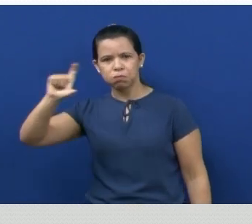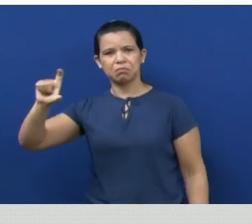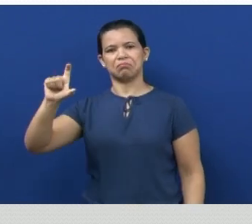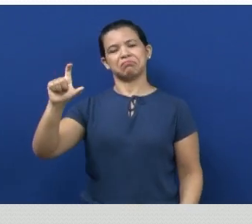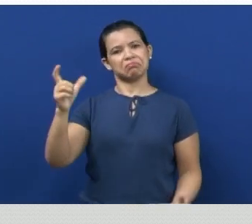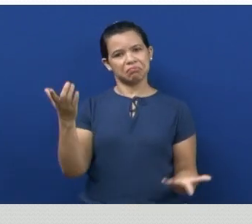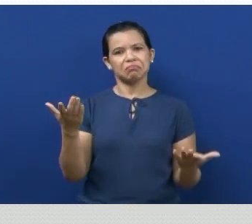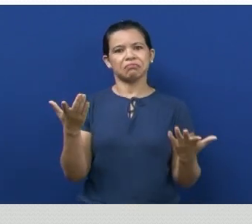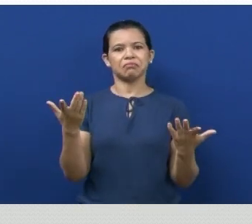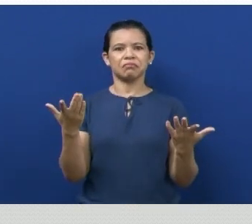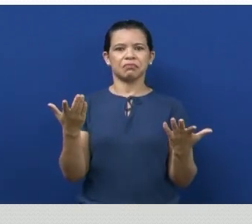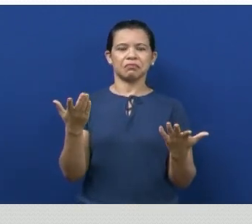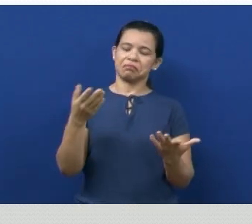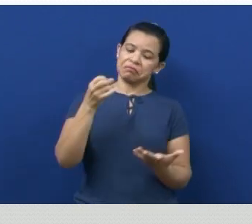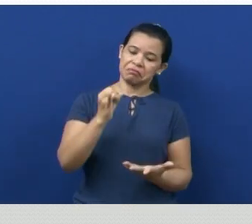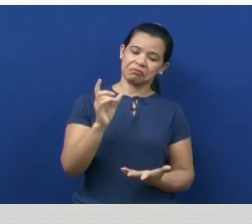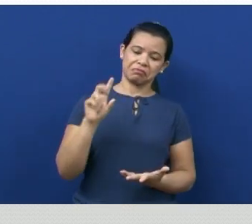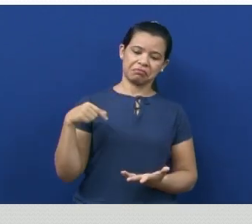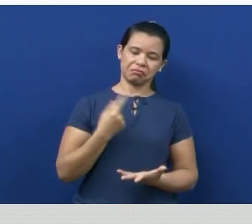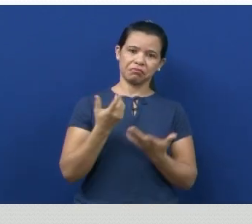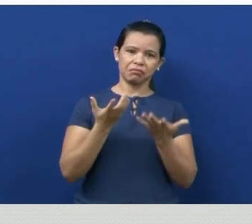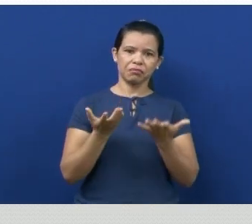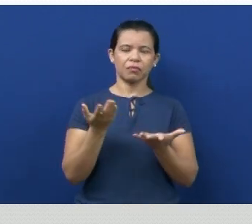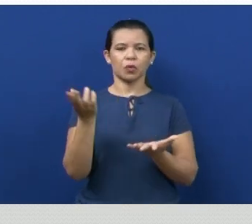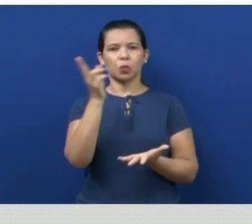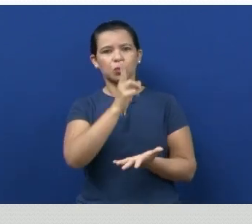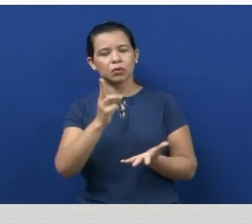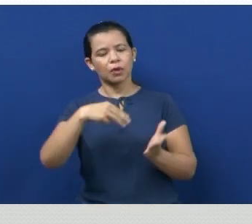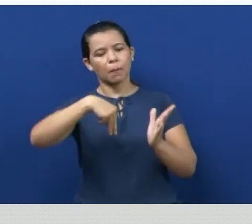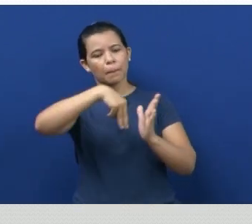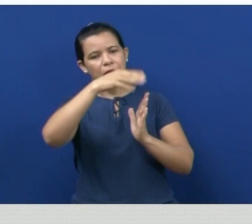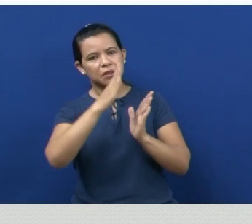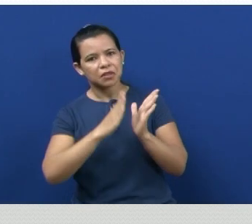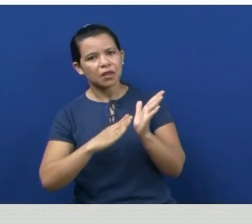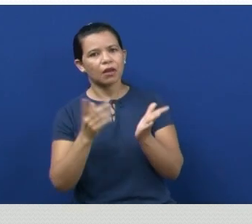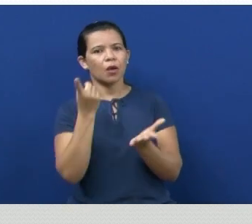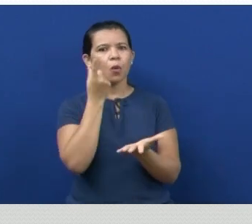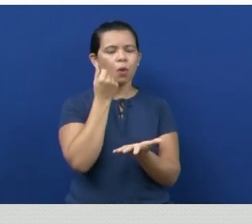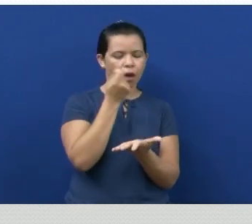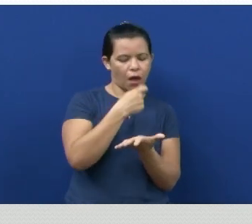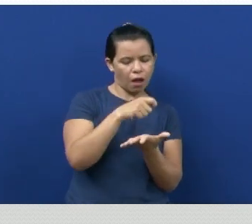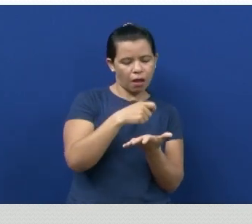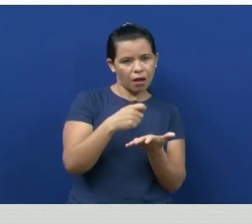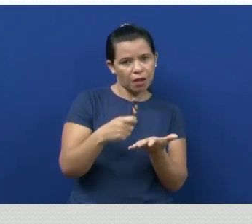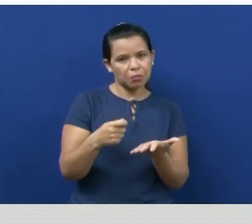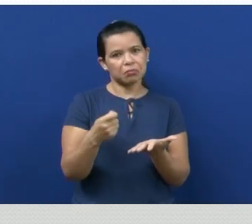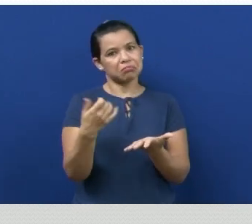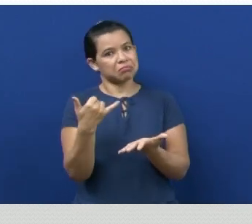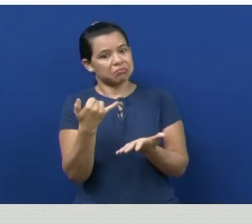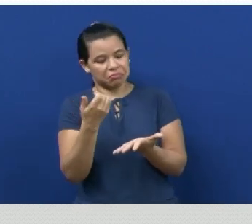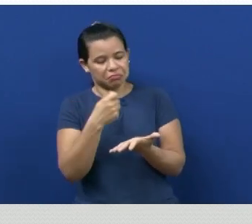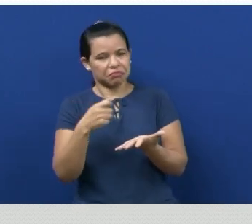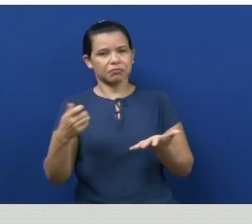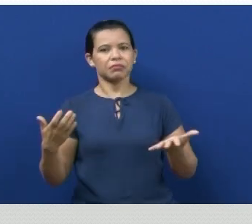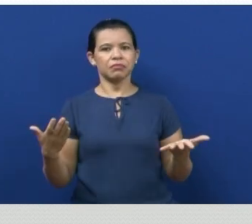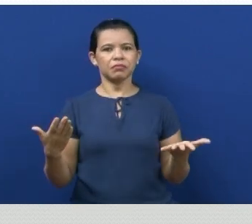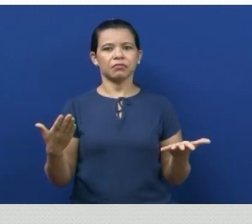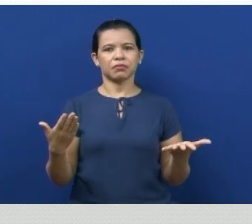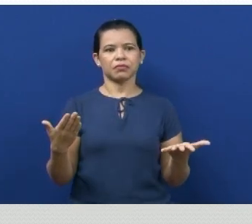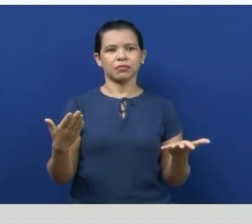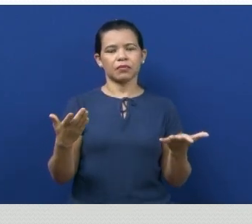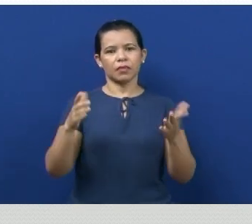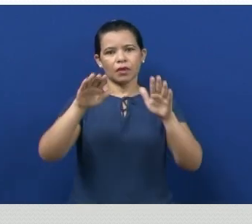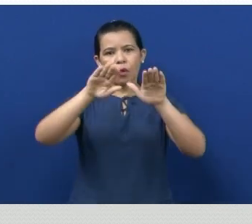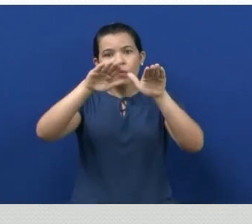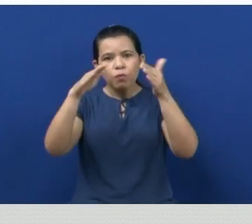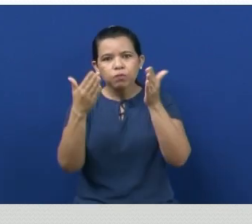que nós aplicarmos o pincel ou o lápis ou ainda a nossa caneta. As formas,